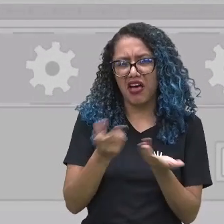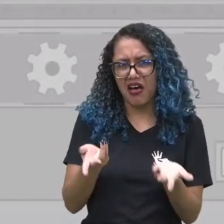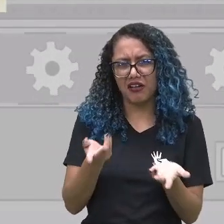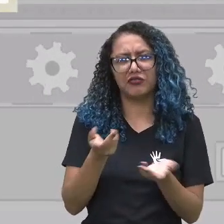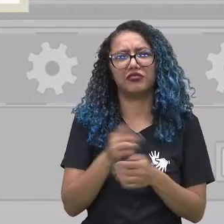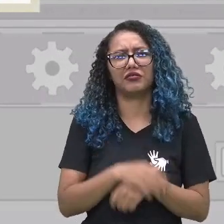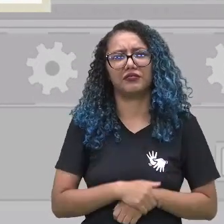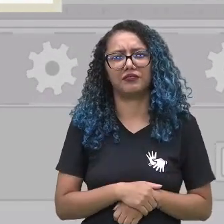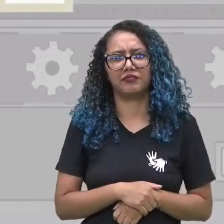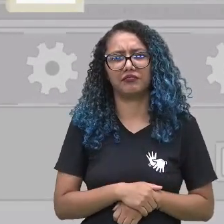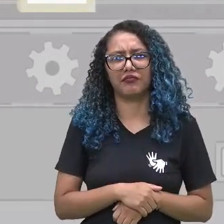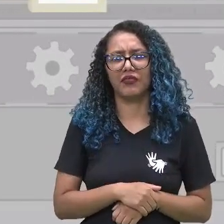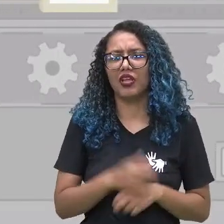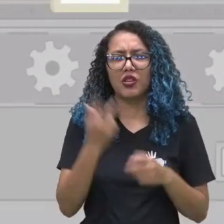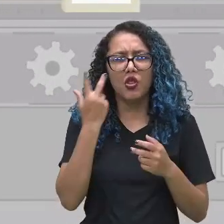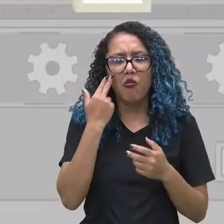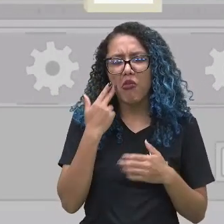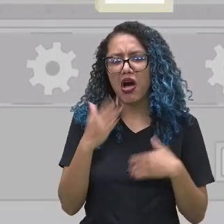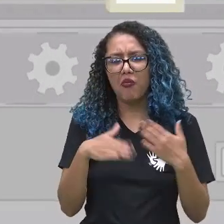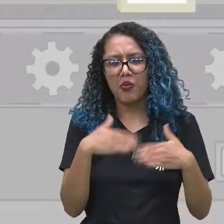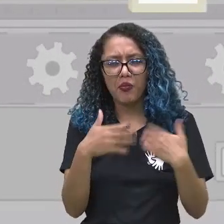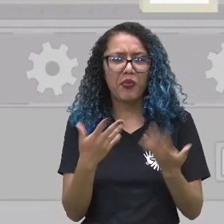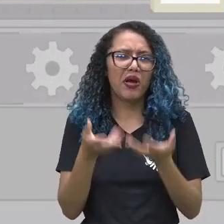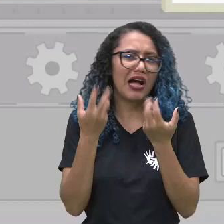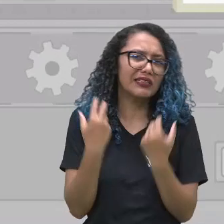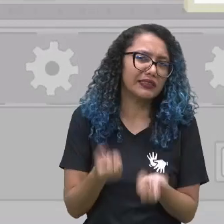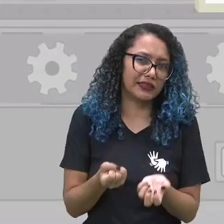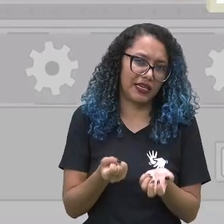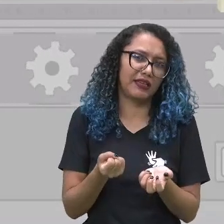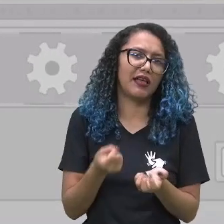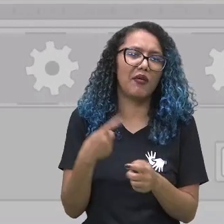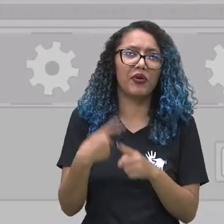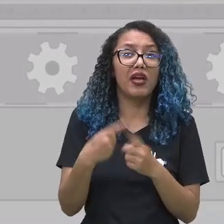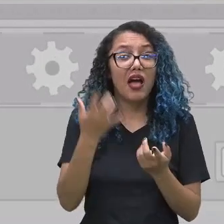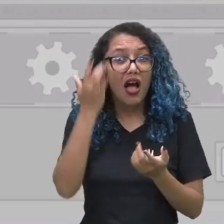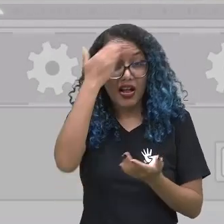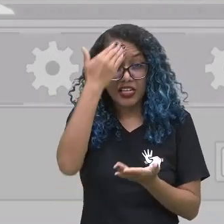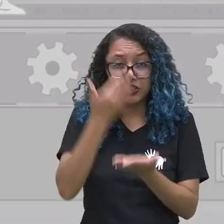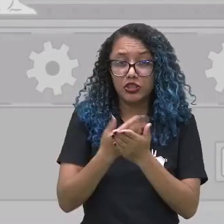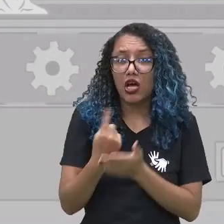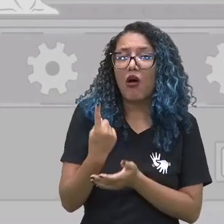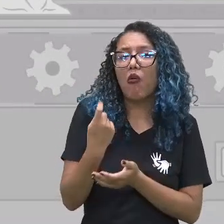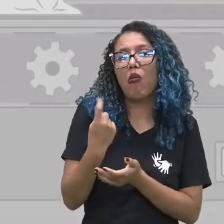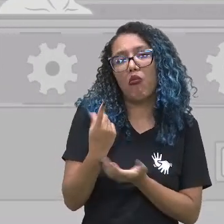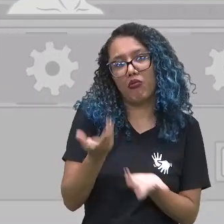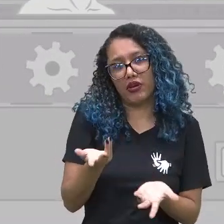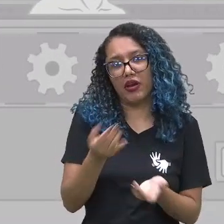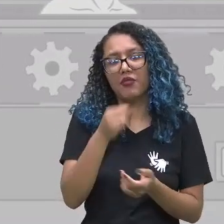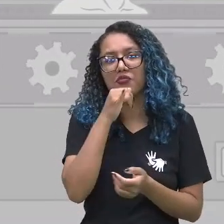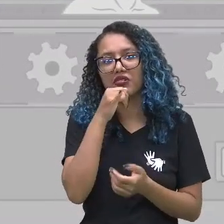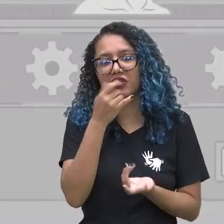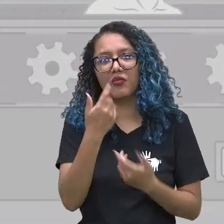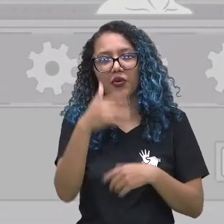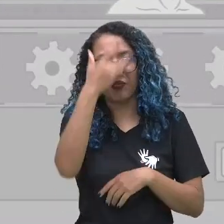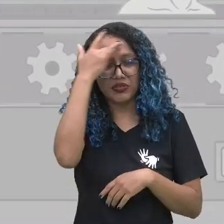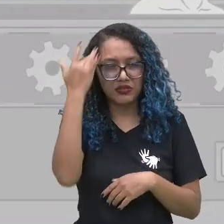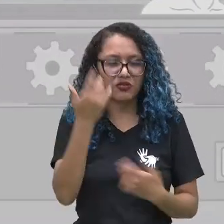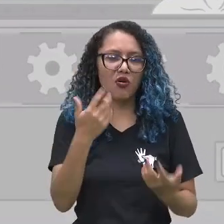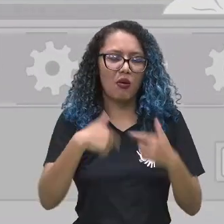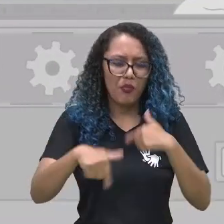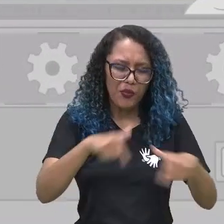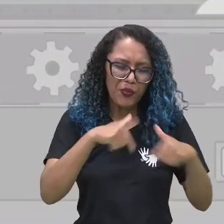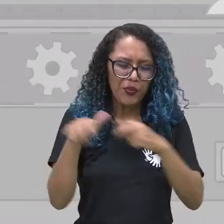realidade e a gente compra essa realidade como ela sendo a única, né? Não, o trabalhador trabalha a semana